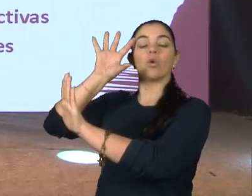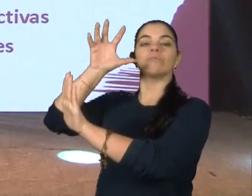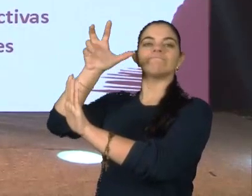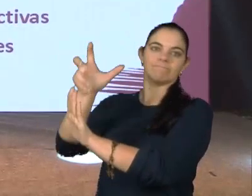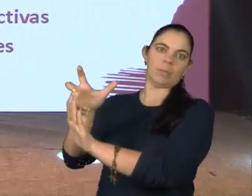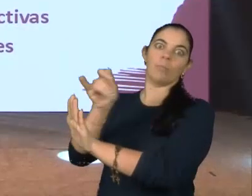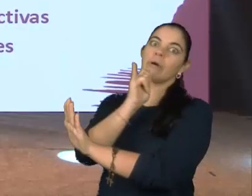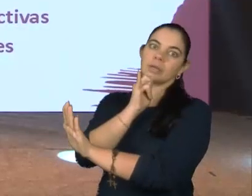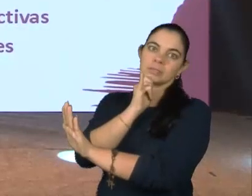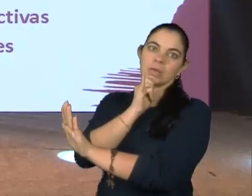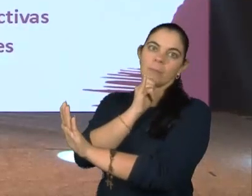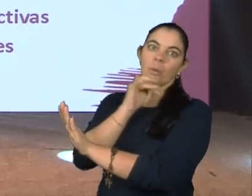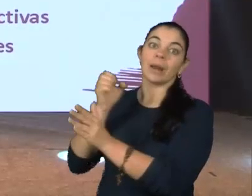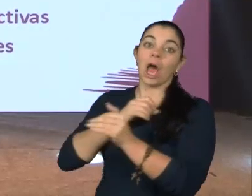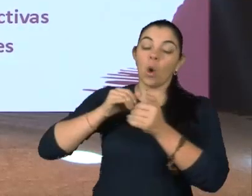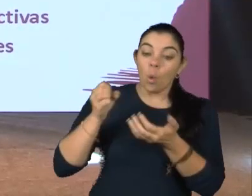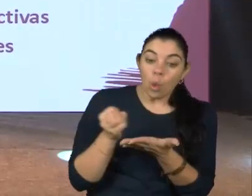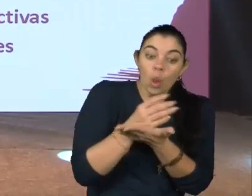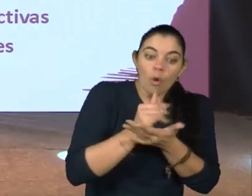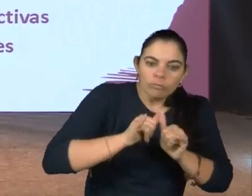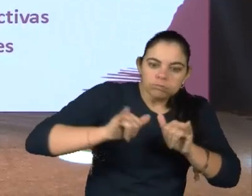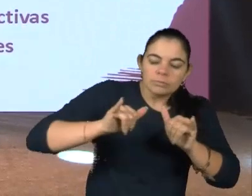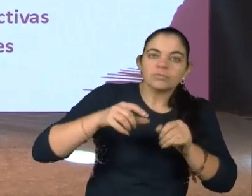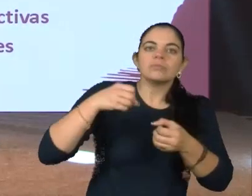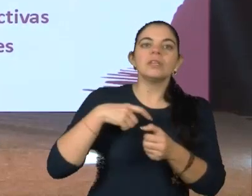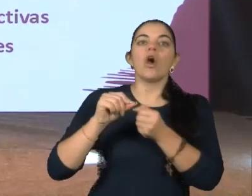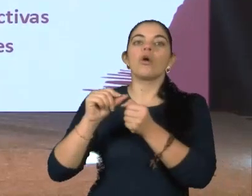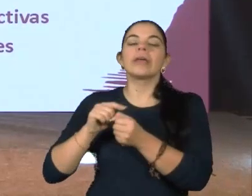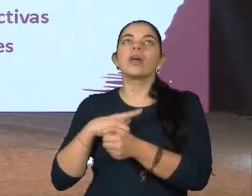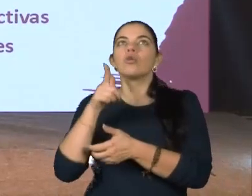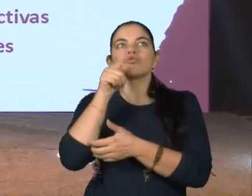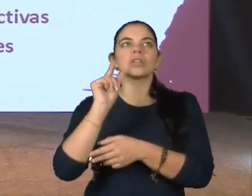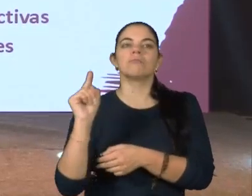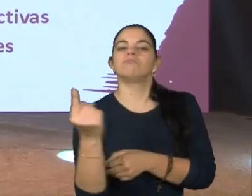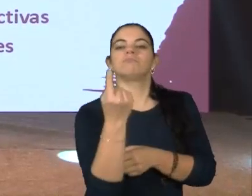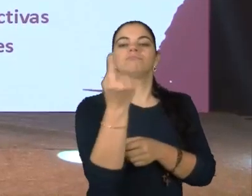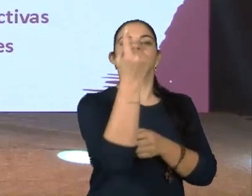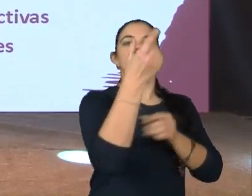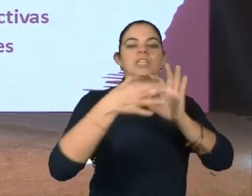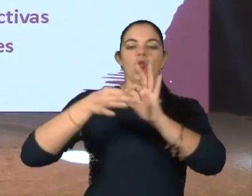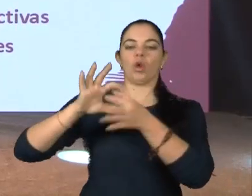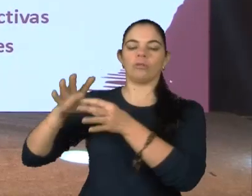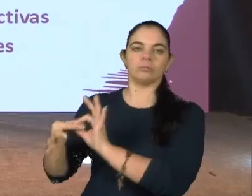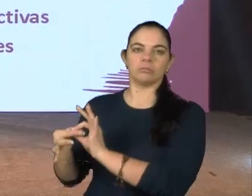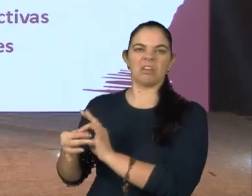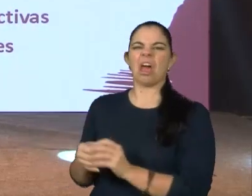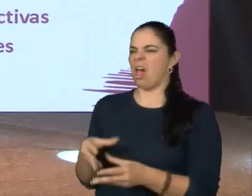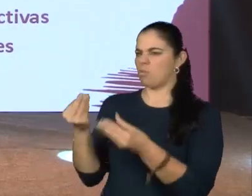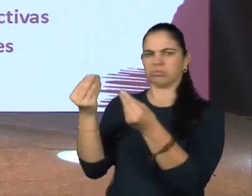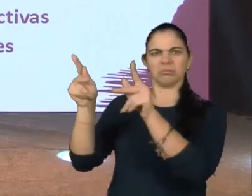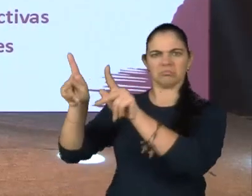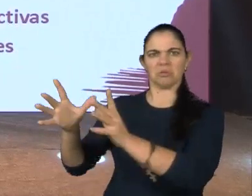para que a inovação se realize independente do contexto. E a maioria deles